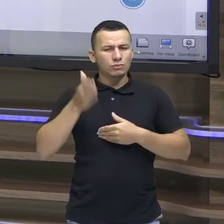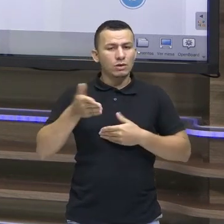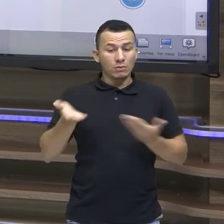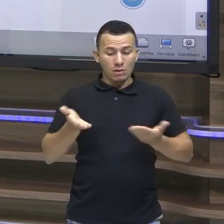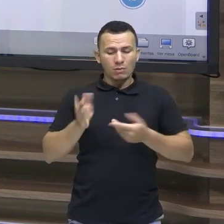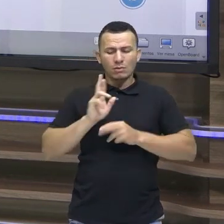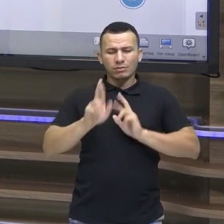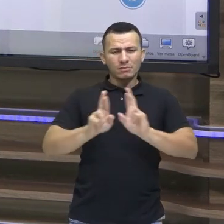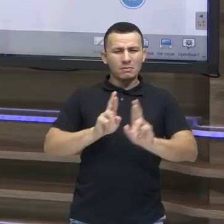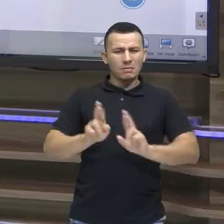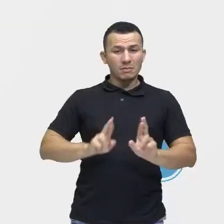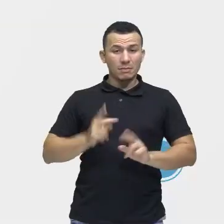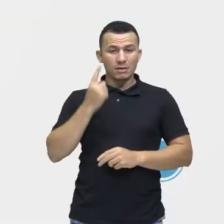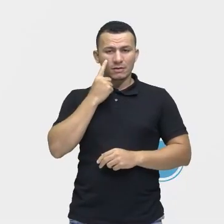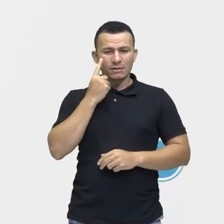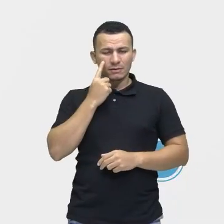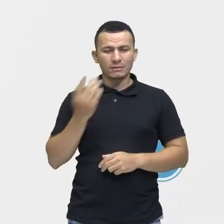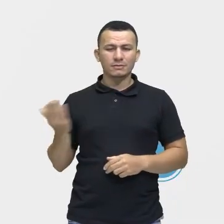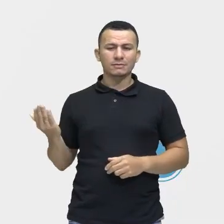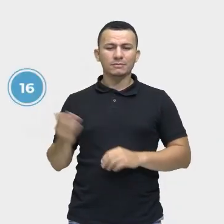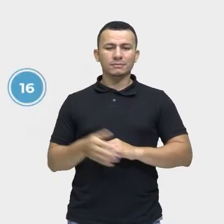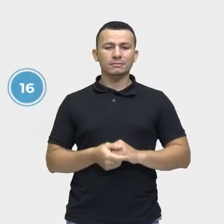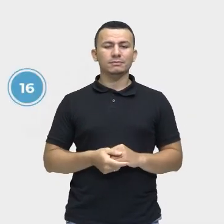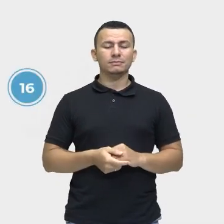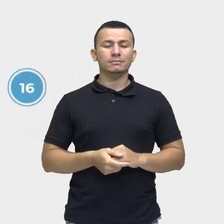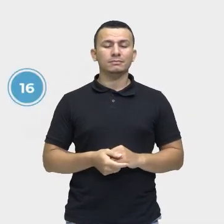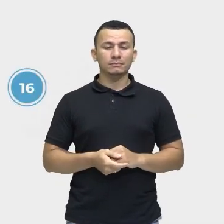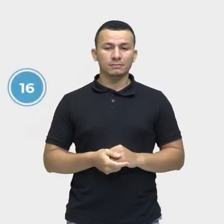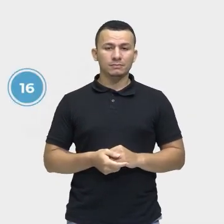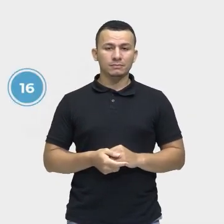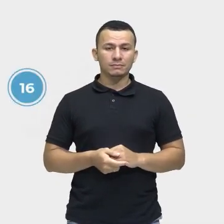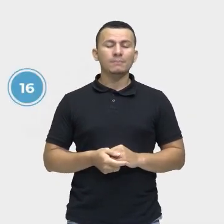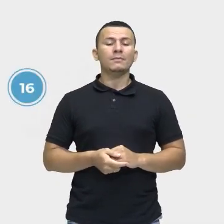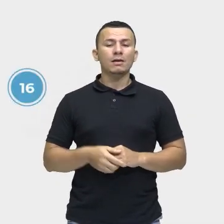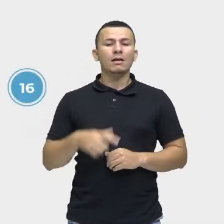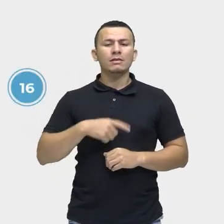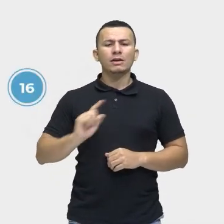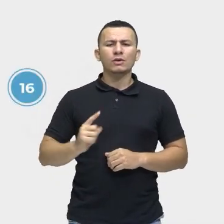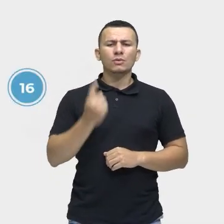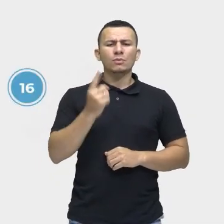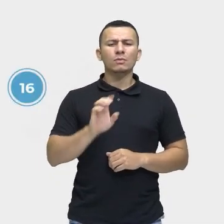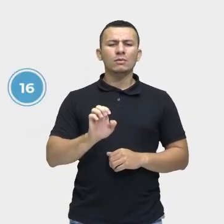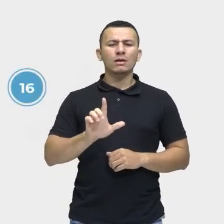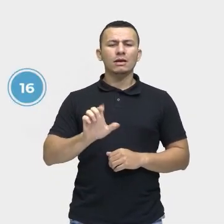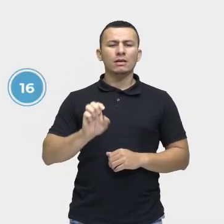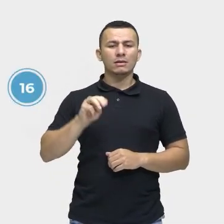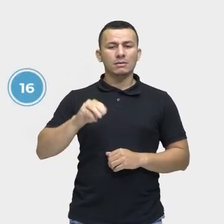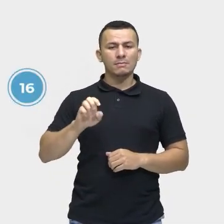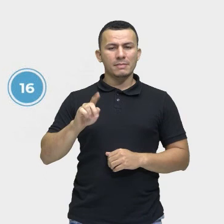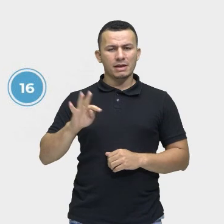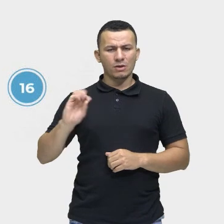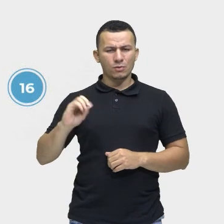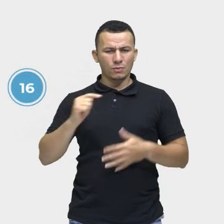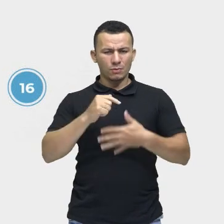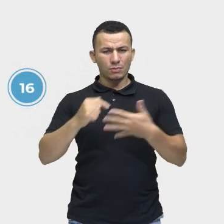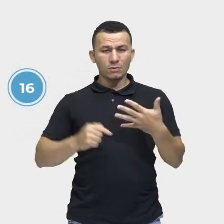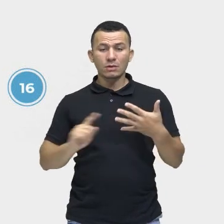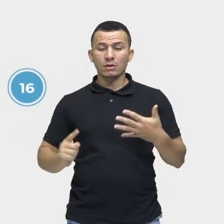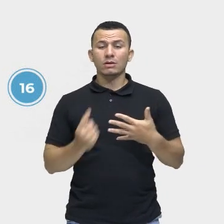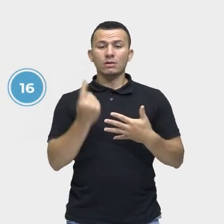direto para a nossa questão, que diz o seguinte: qual é o elemento, deixa me ver aqui, qual é